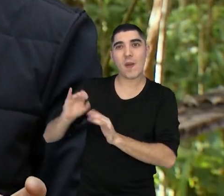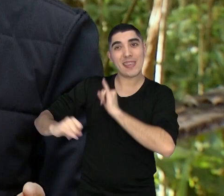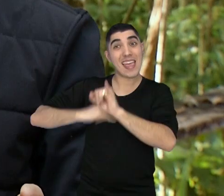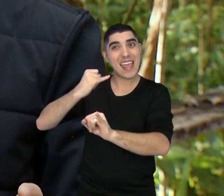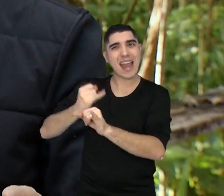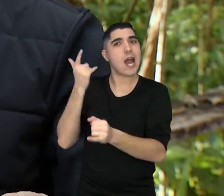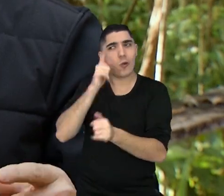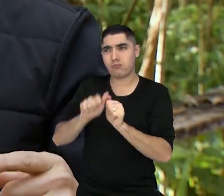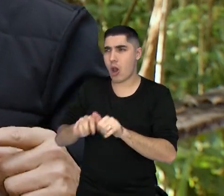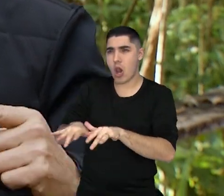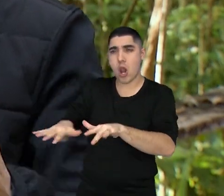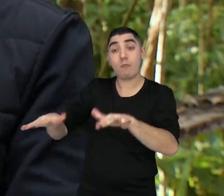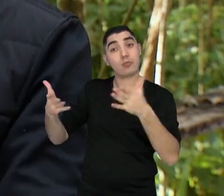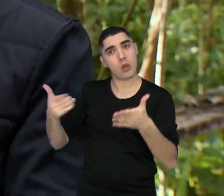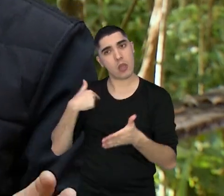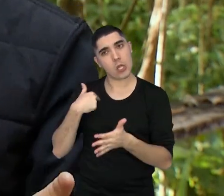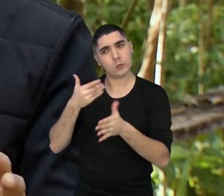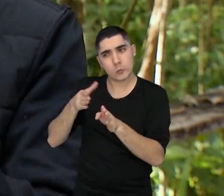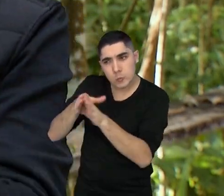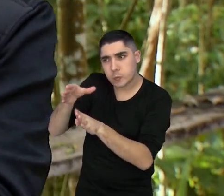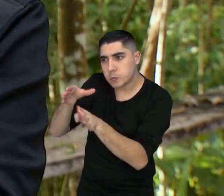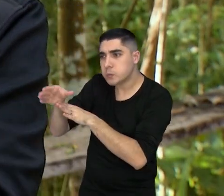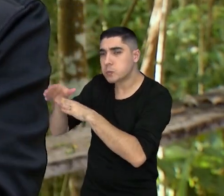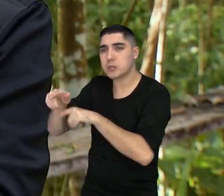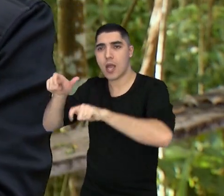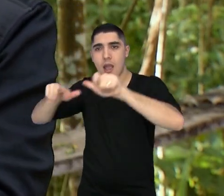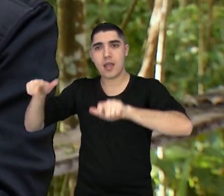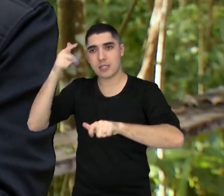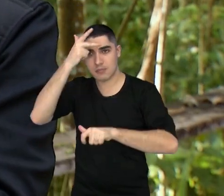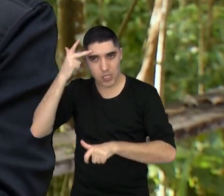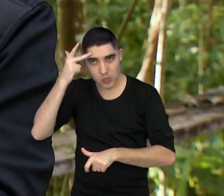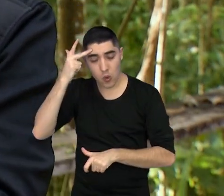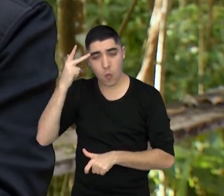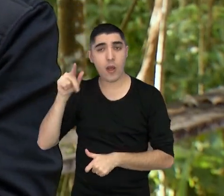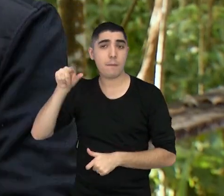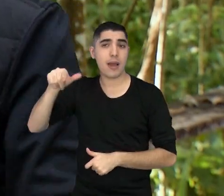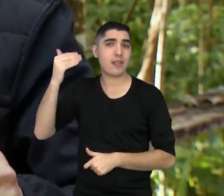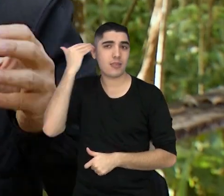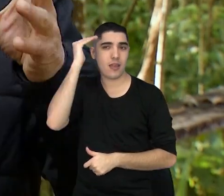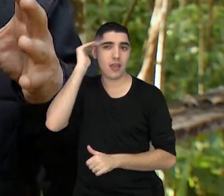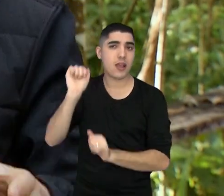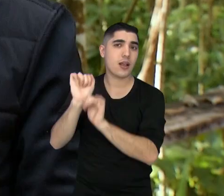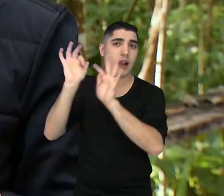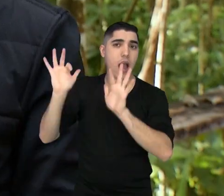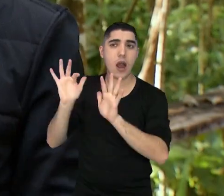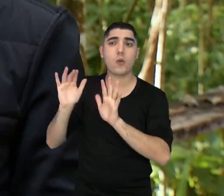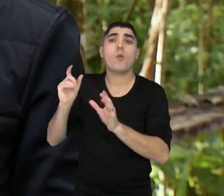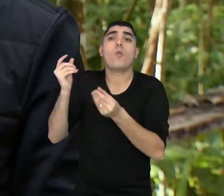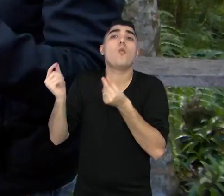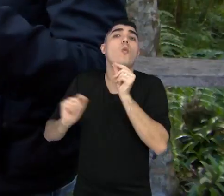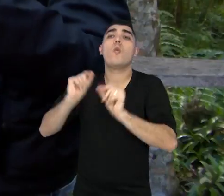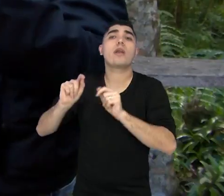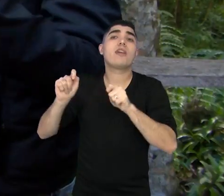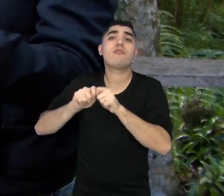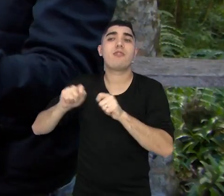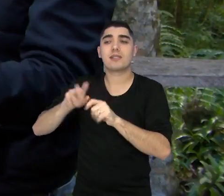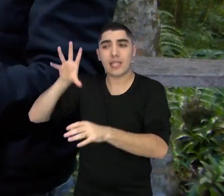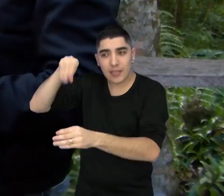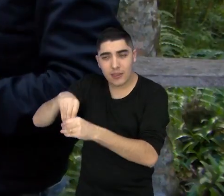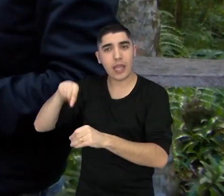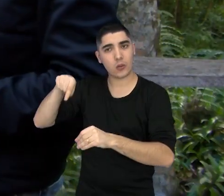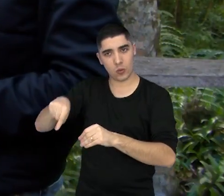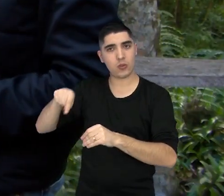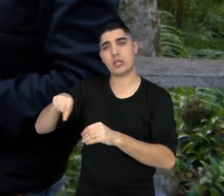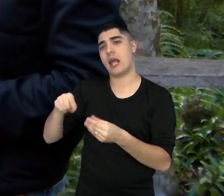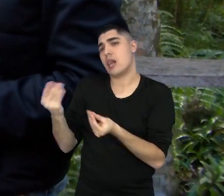aos produtores de não o que fazer com a propriedade rural, mas como fazer. Qual é a estratégia